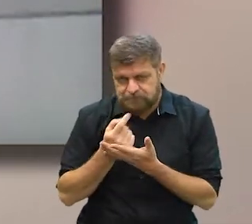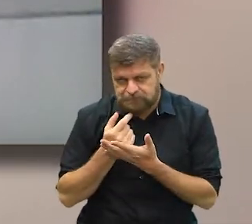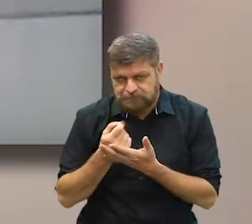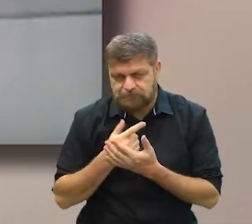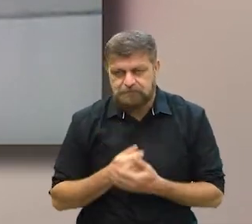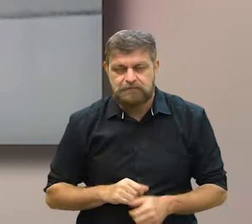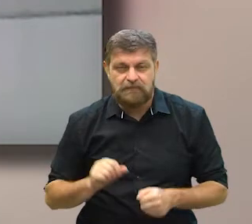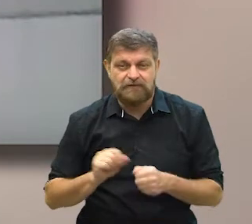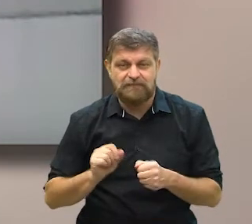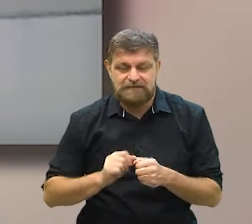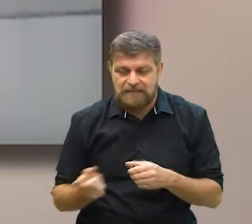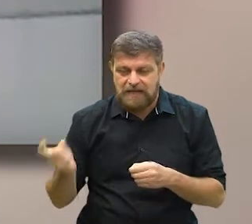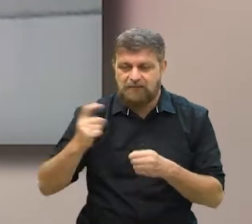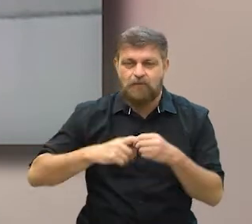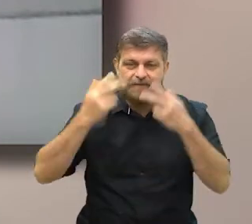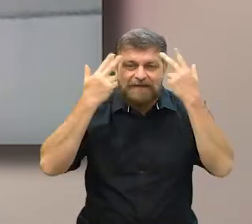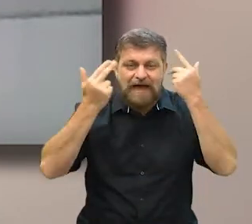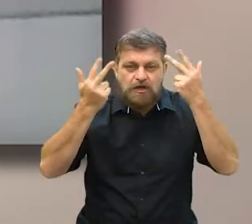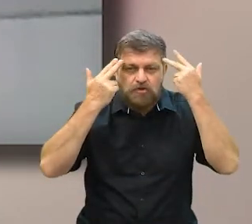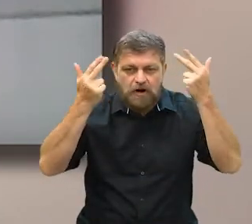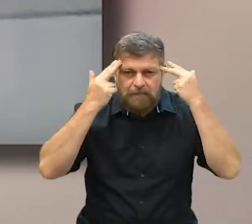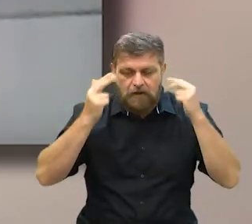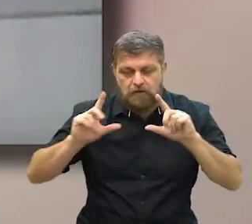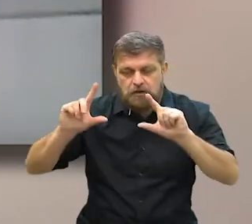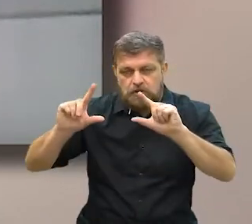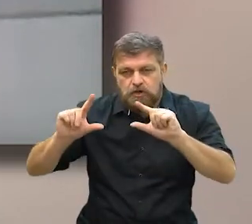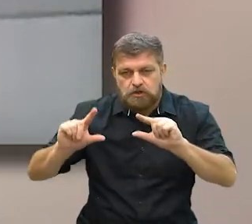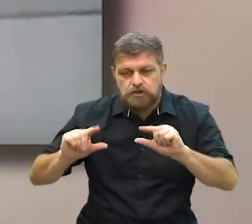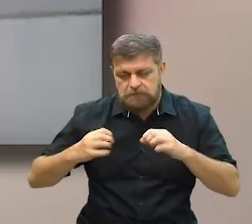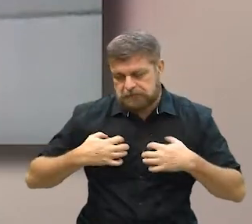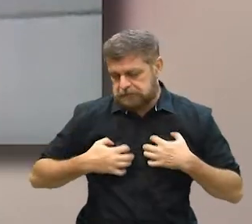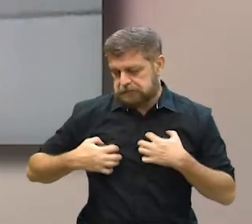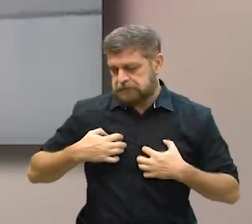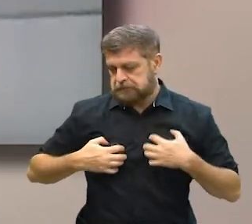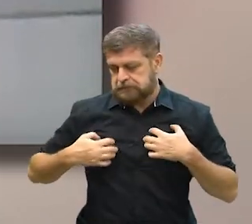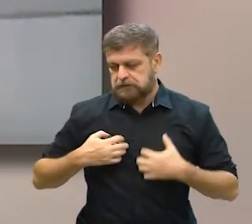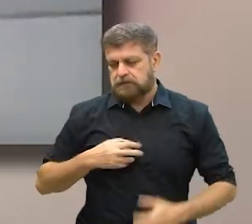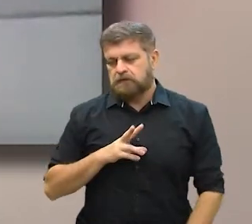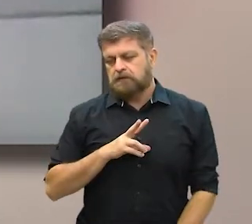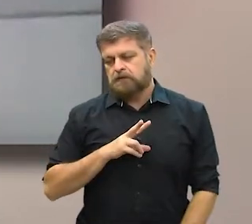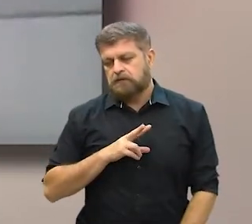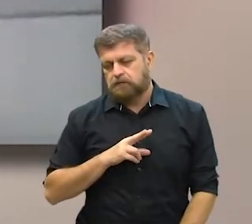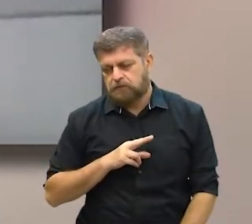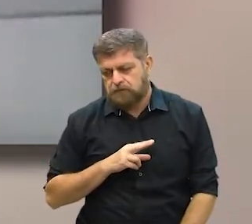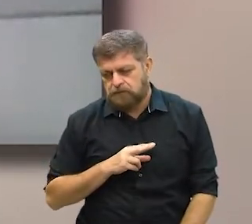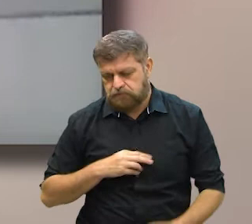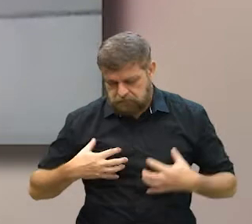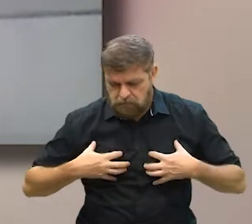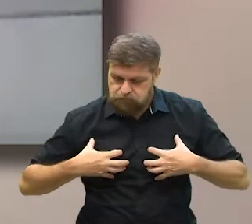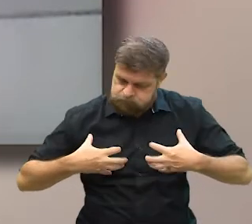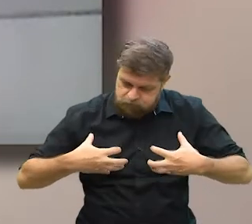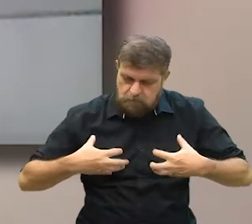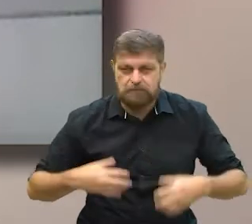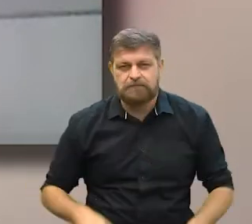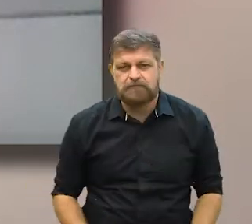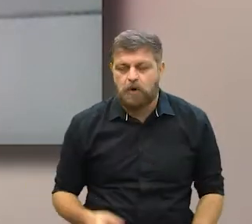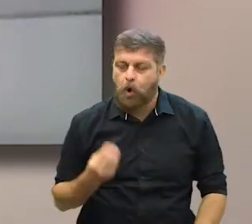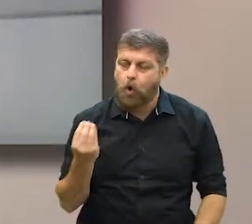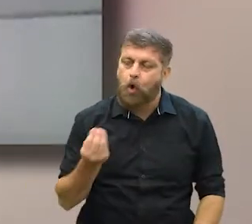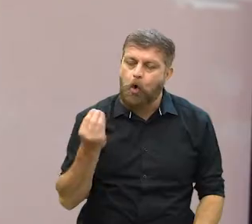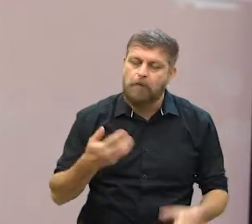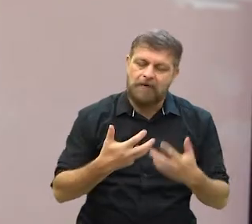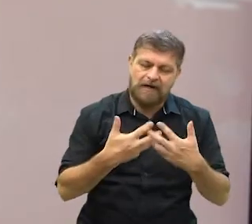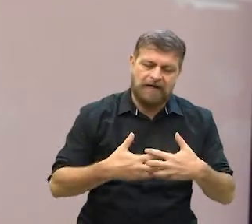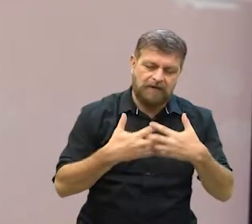não é? Não é uma questão de aumentar a produção de leite, é uma questão de você diminuir esse